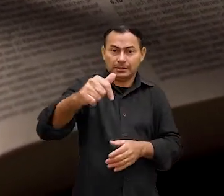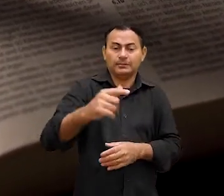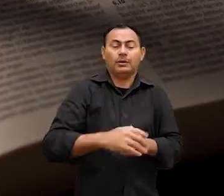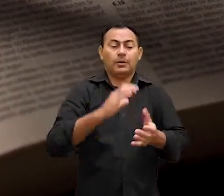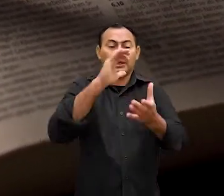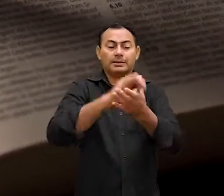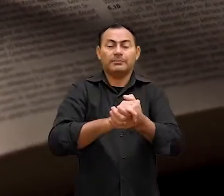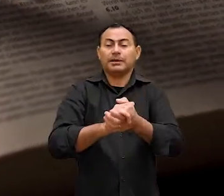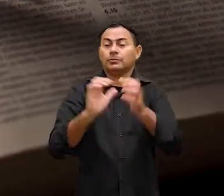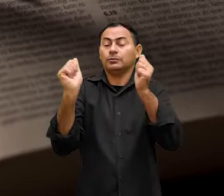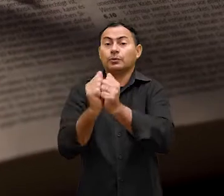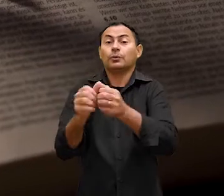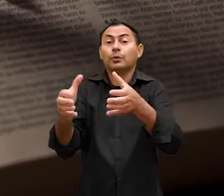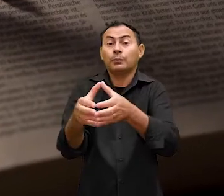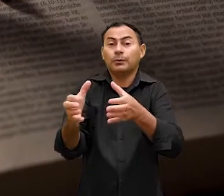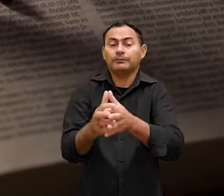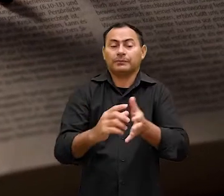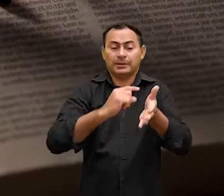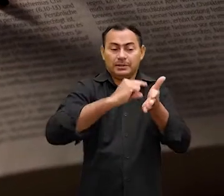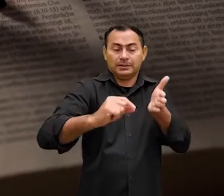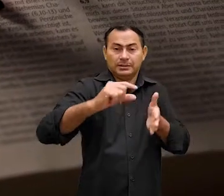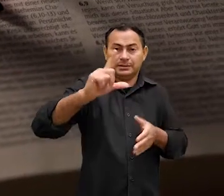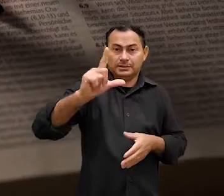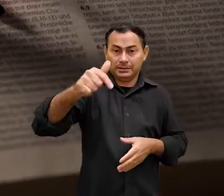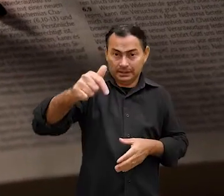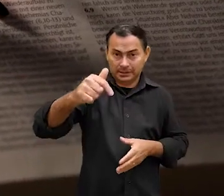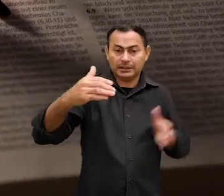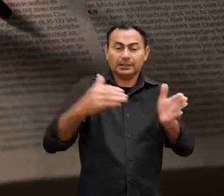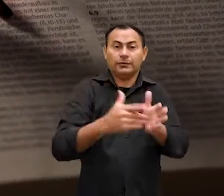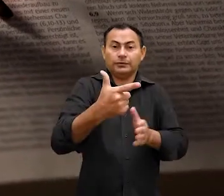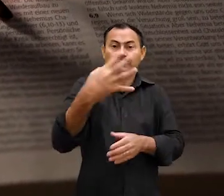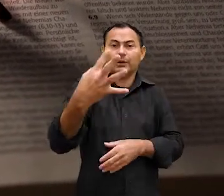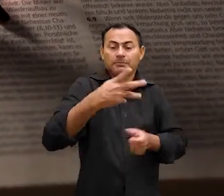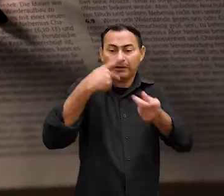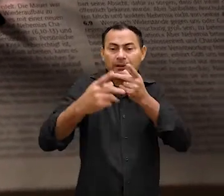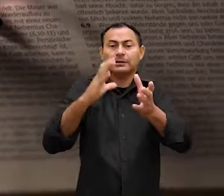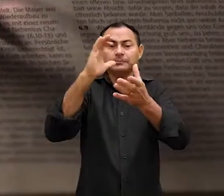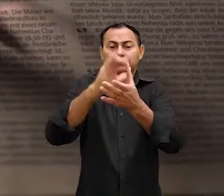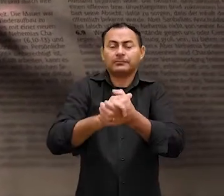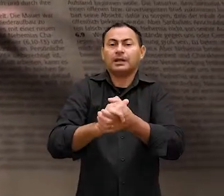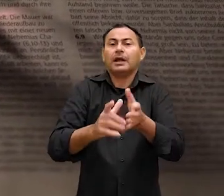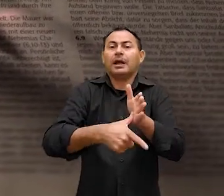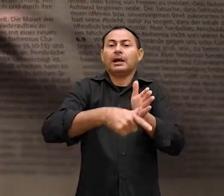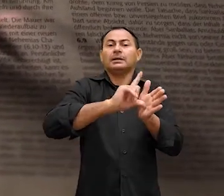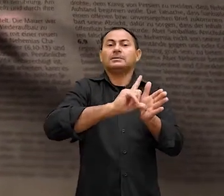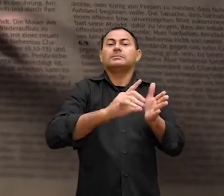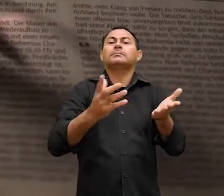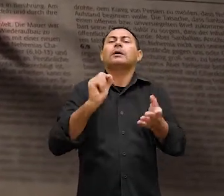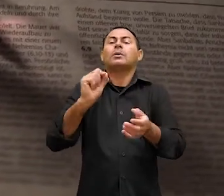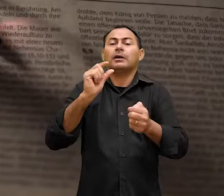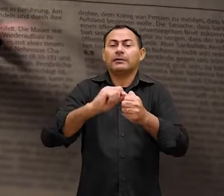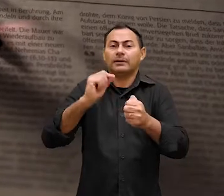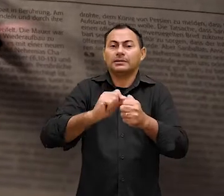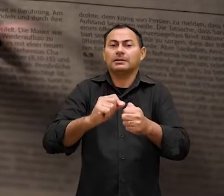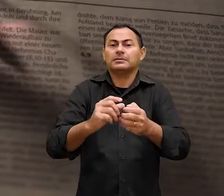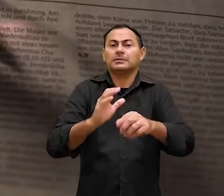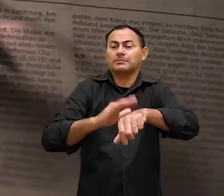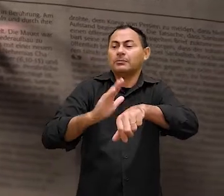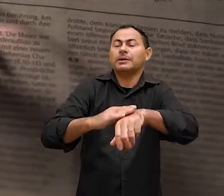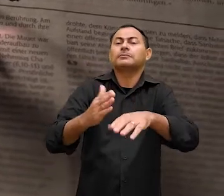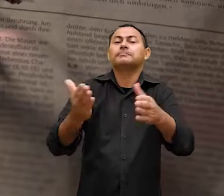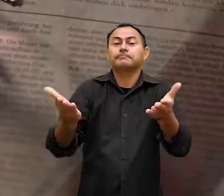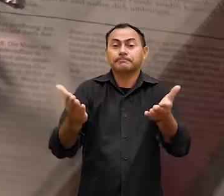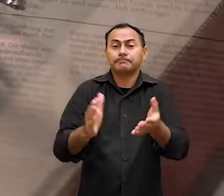casamento misto. E o dos versículos 17 até o 24 fala sobre casamentos anteriores. O que fazer nesta